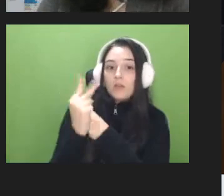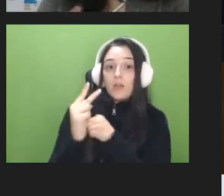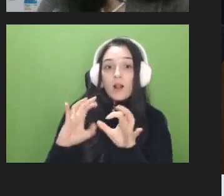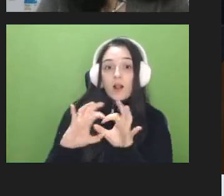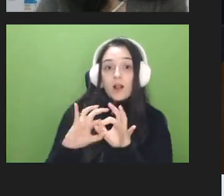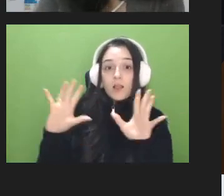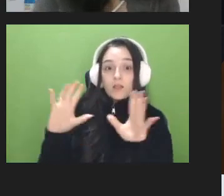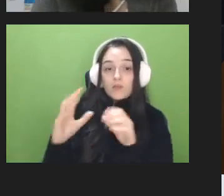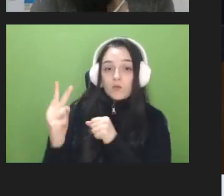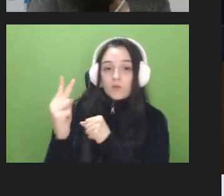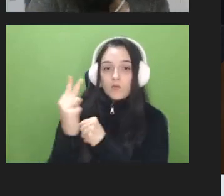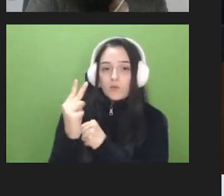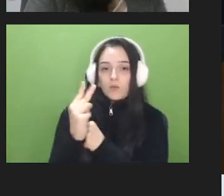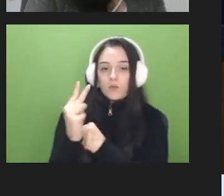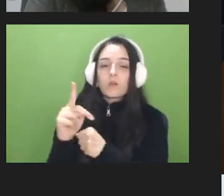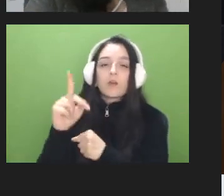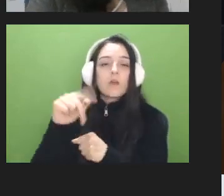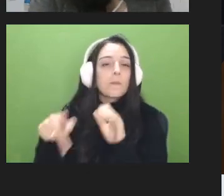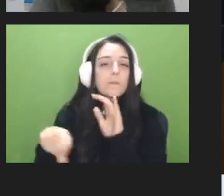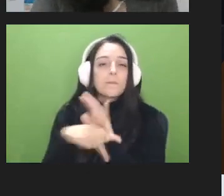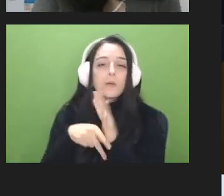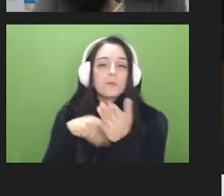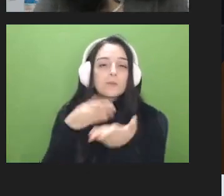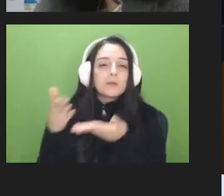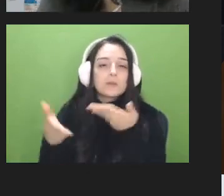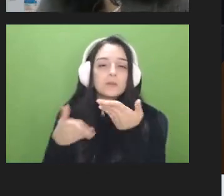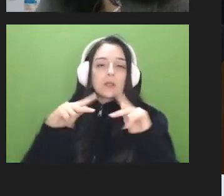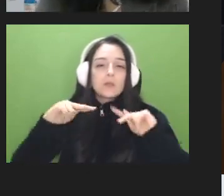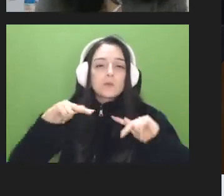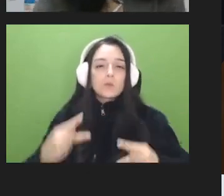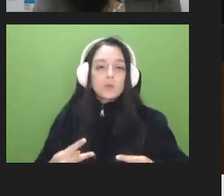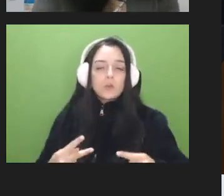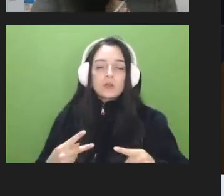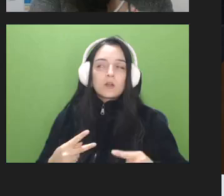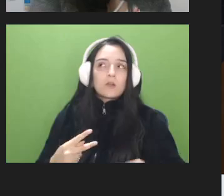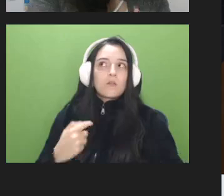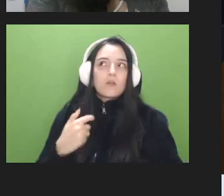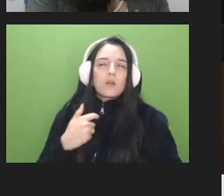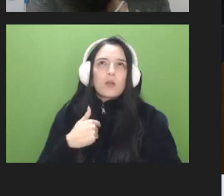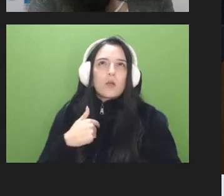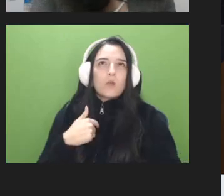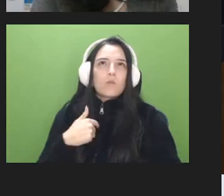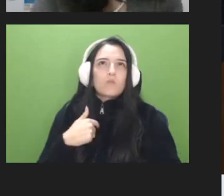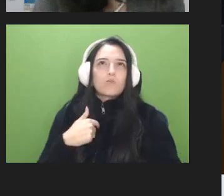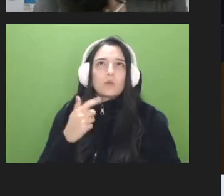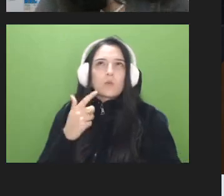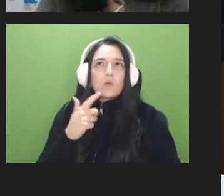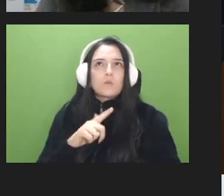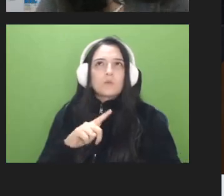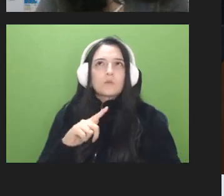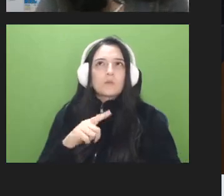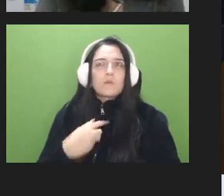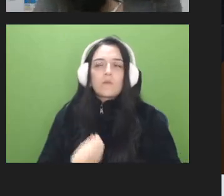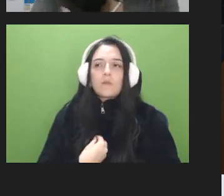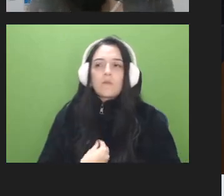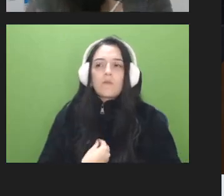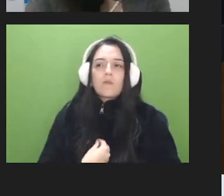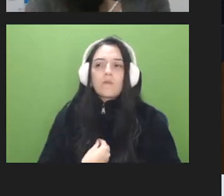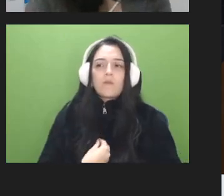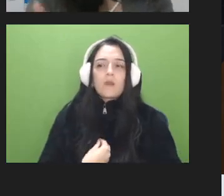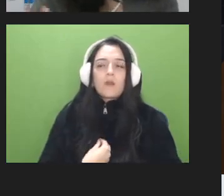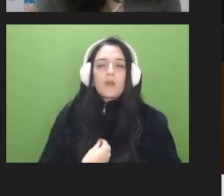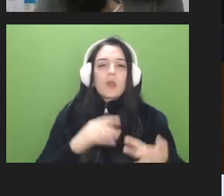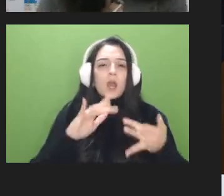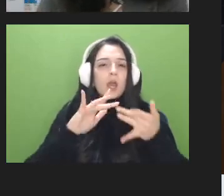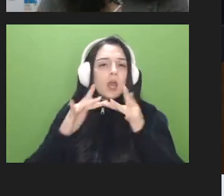condição compartilhada de existência humana. Eu não consigo viver desatrelada de uma rede de apoio. Eu não consigo viver sem